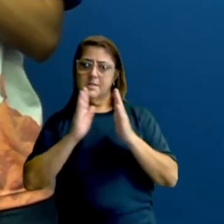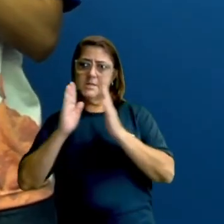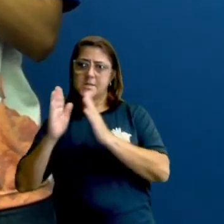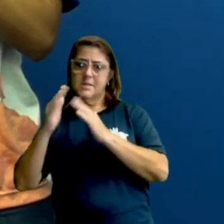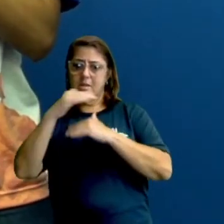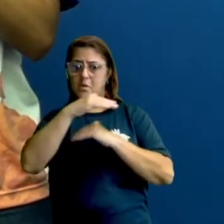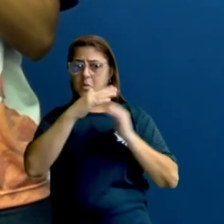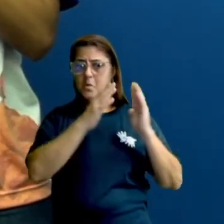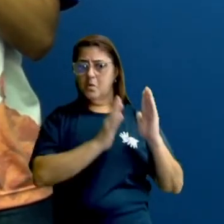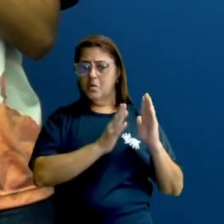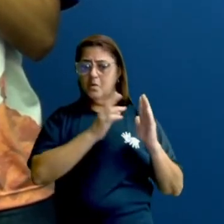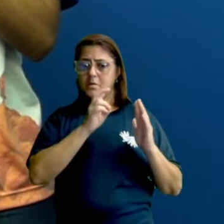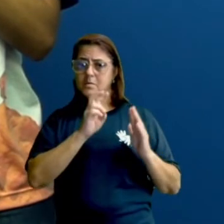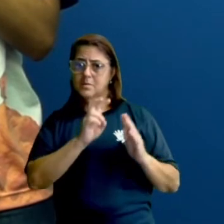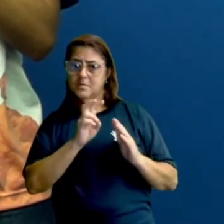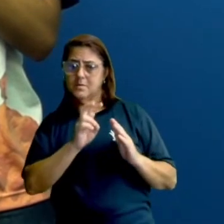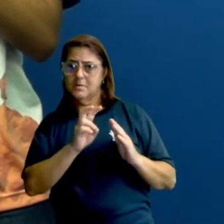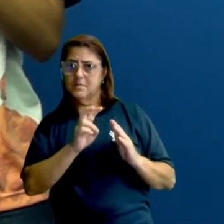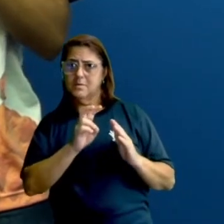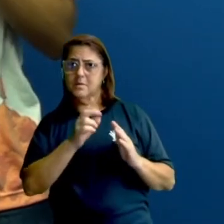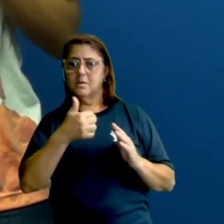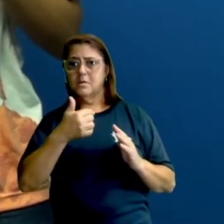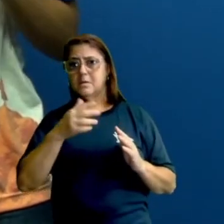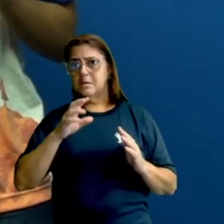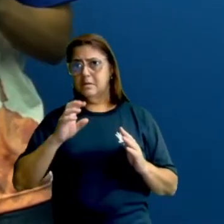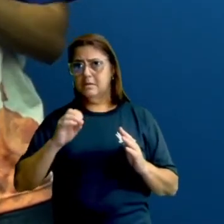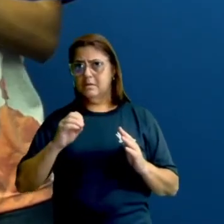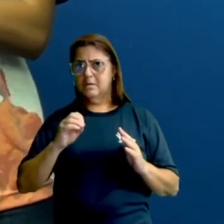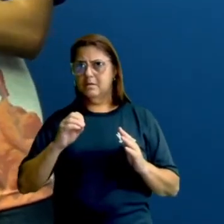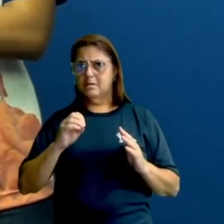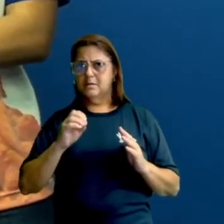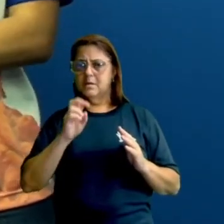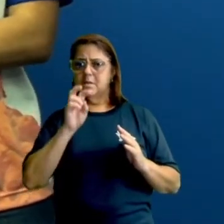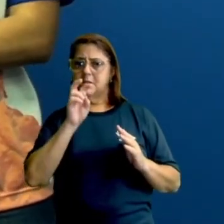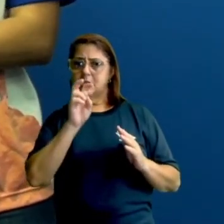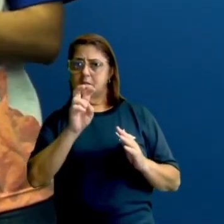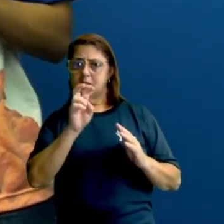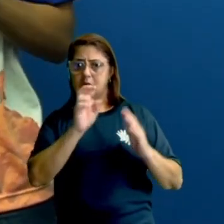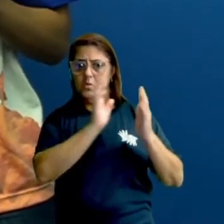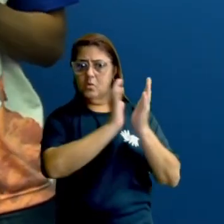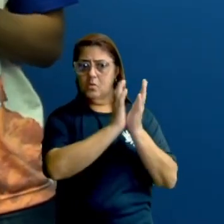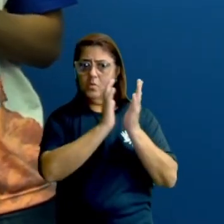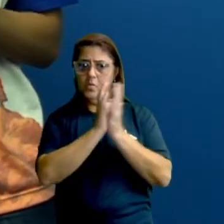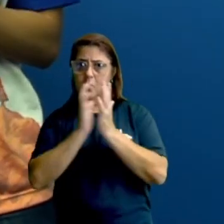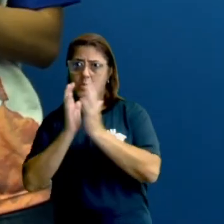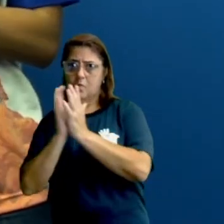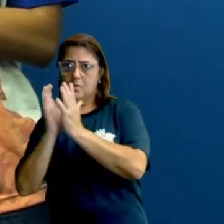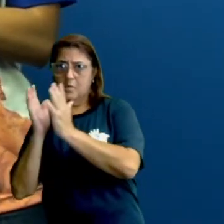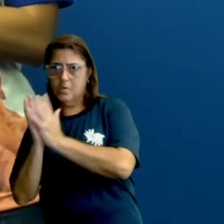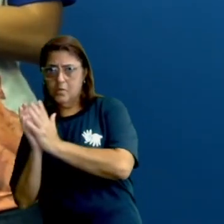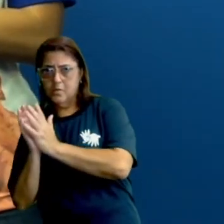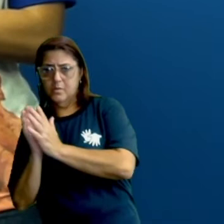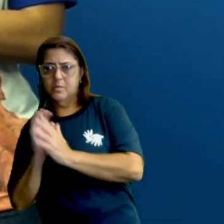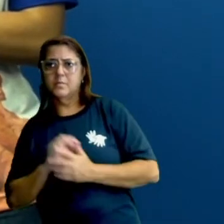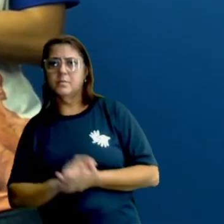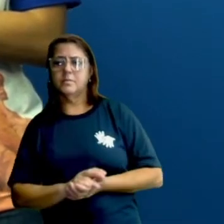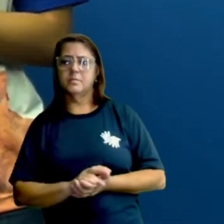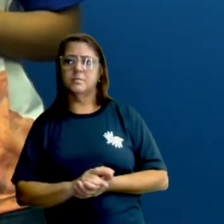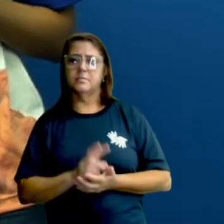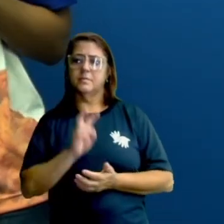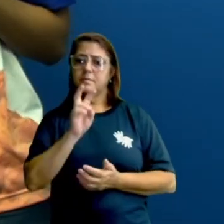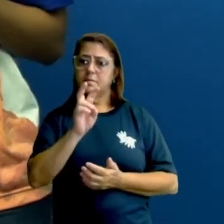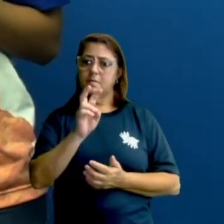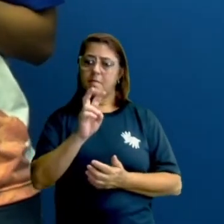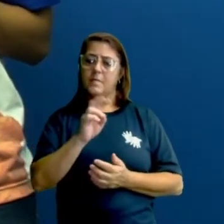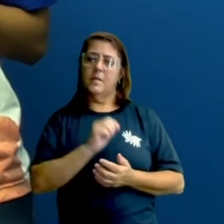que desses 10, certo? Eu tenho 5 grupos, o que significa que eu tenho 5